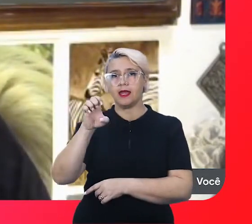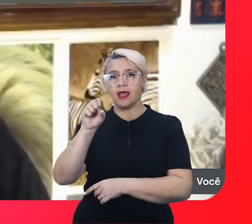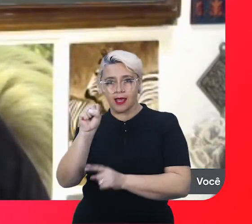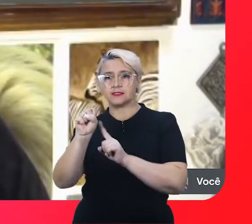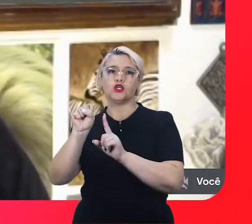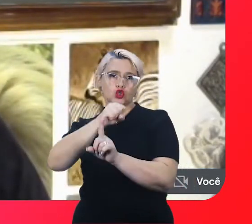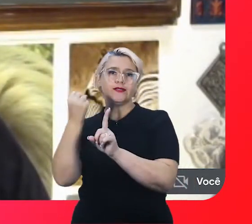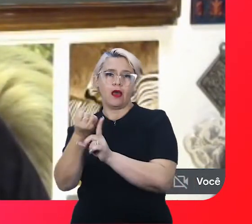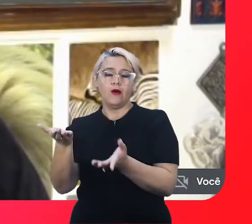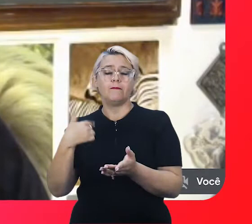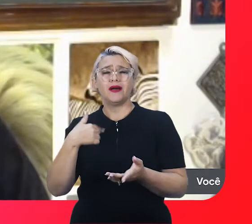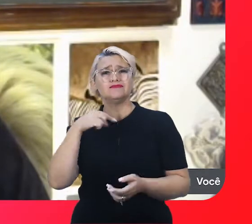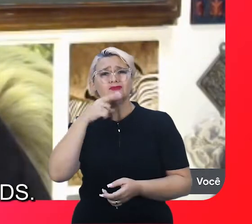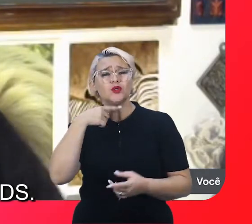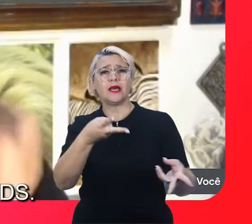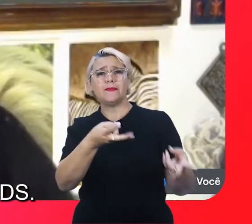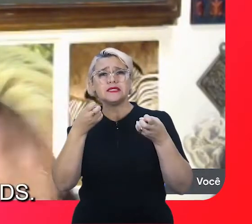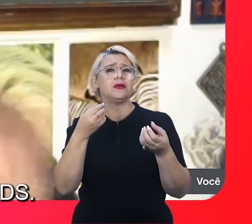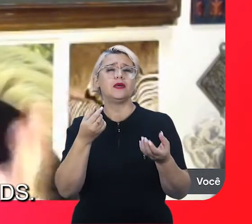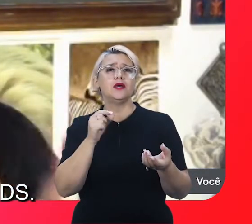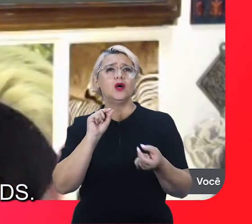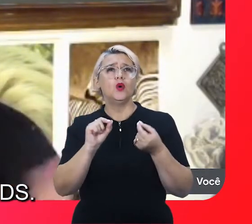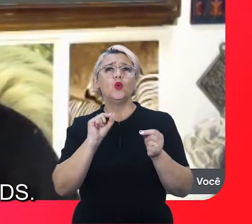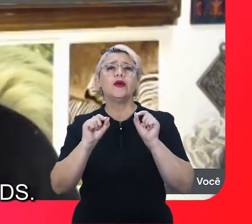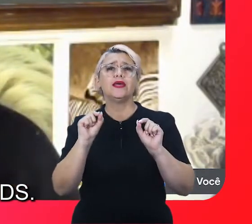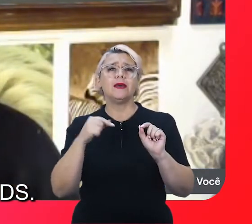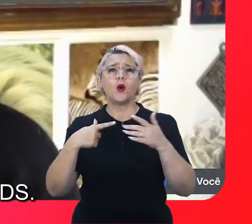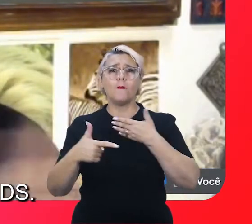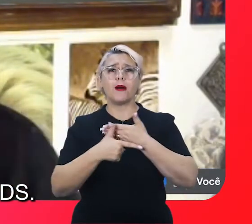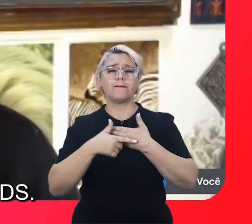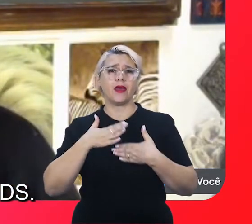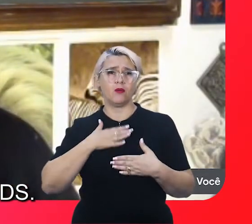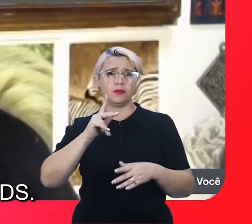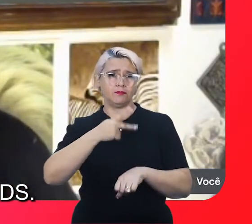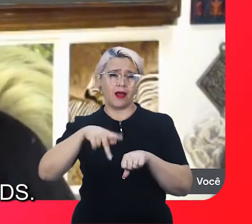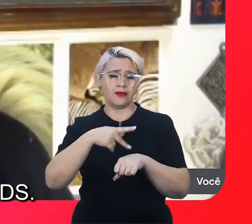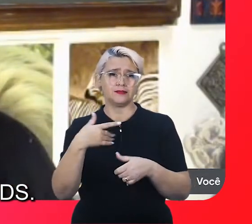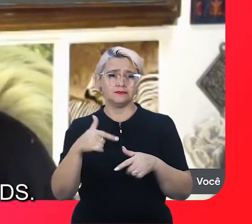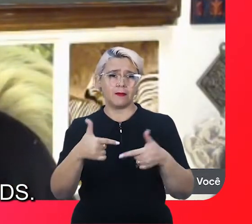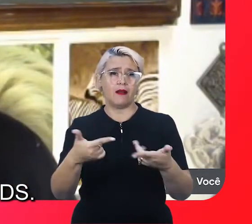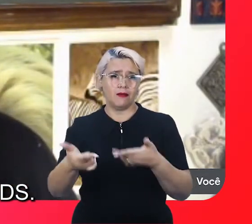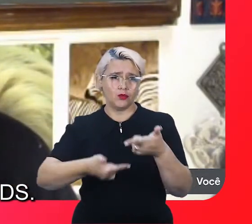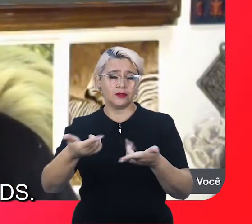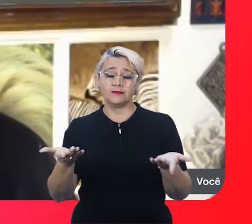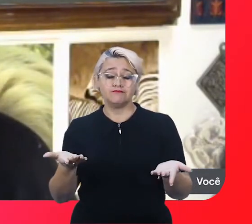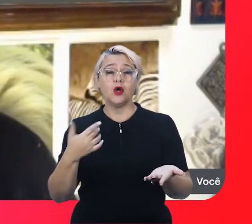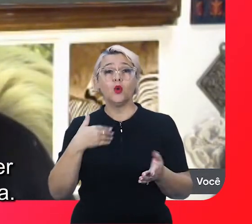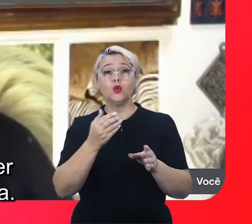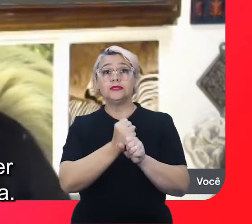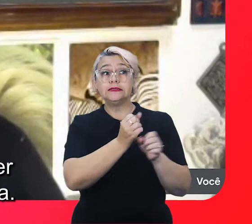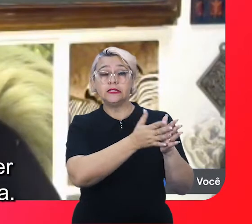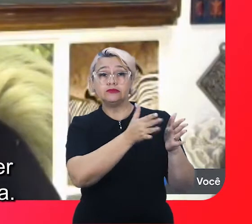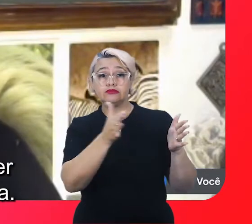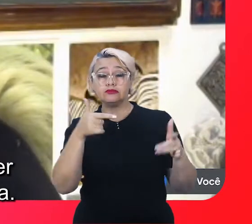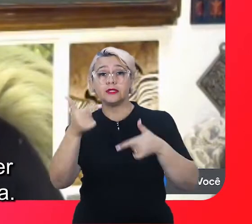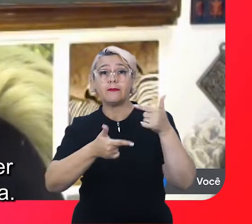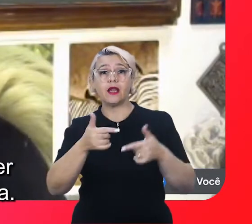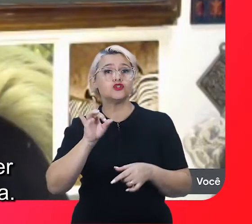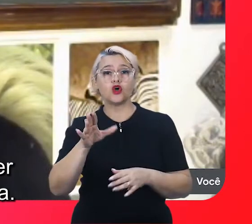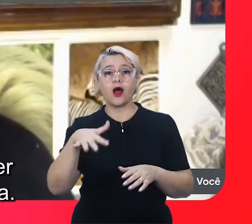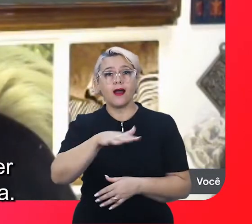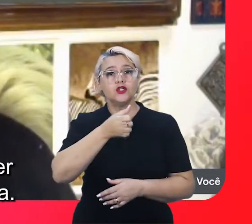conseguia perceber o que eu fazia para o país. E o tempo todo que eu trabalhava no BNDES, eu trabalhava como